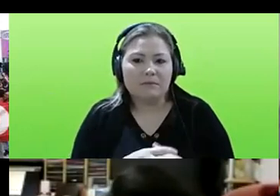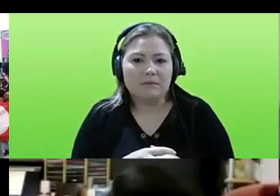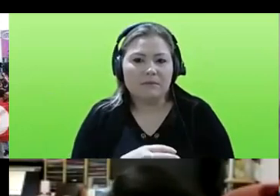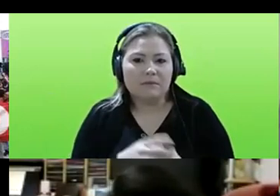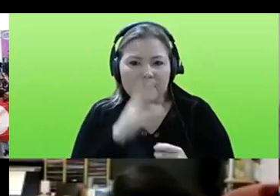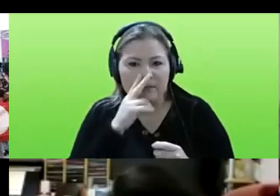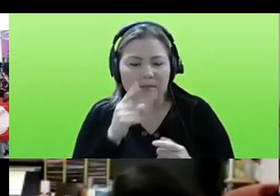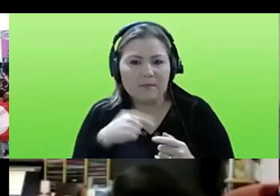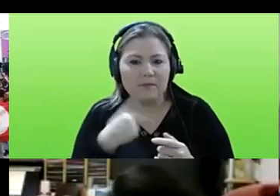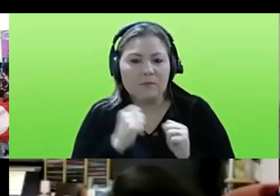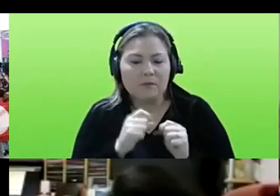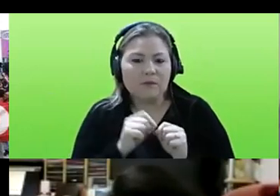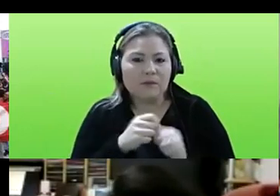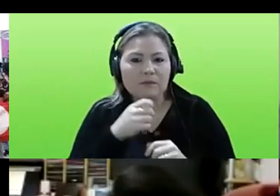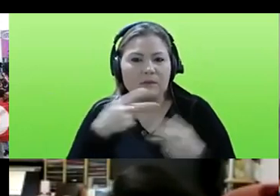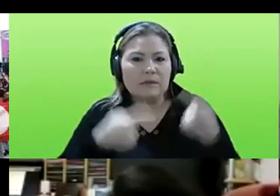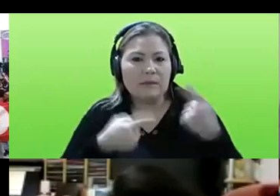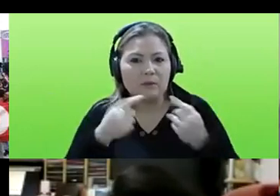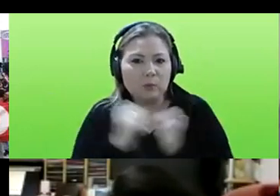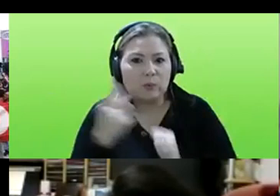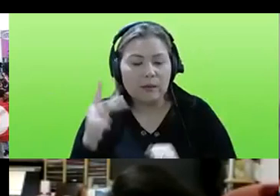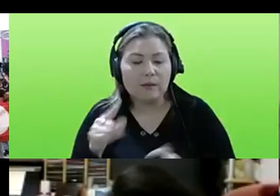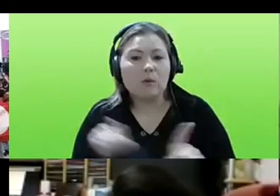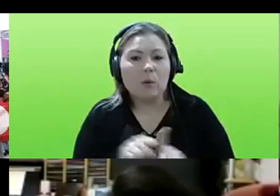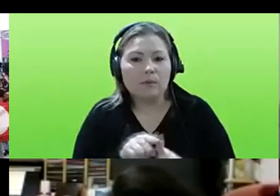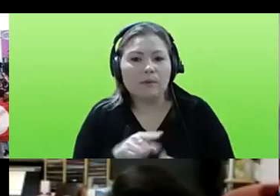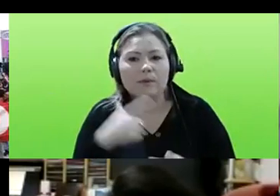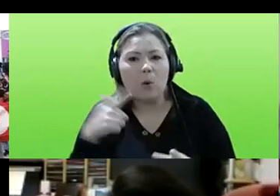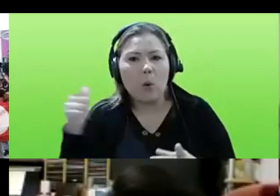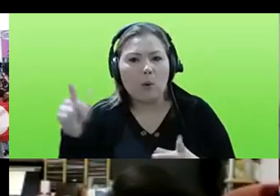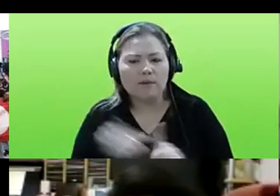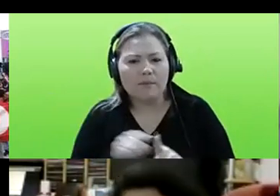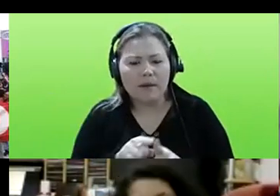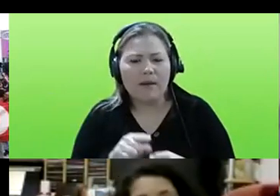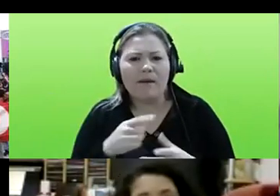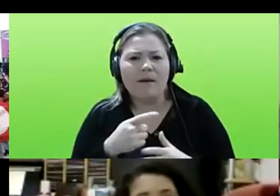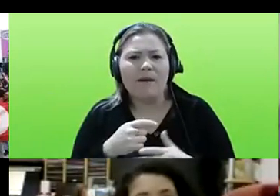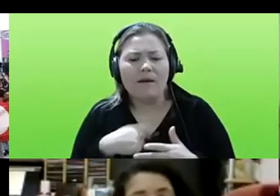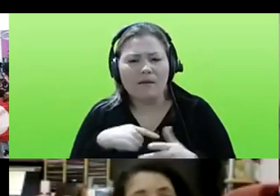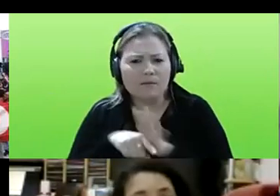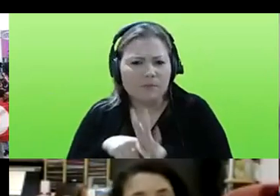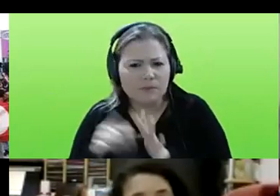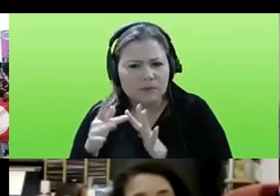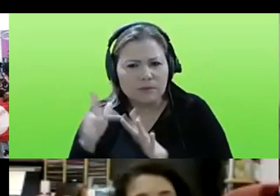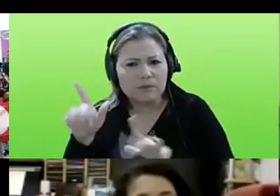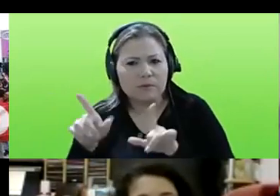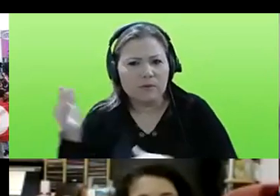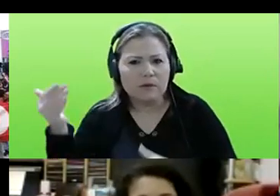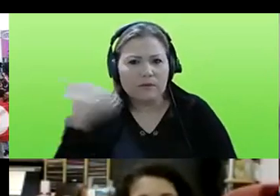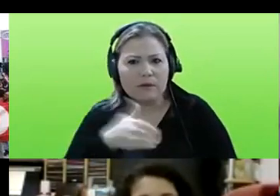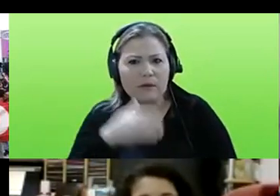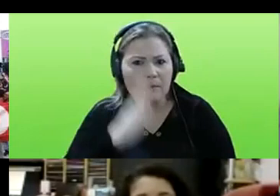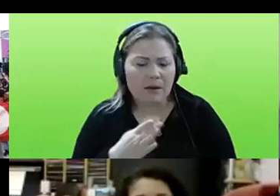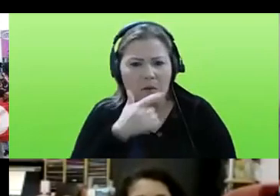Nós poderíamos ter um debate. Assim como a Wendy Brown, nós a consultamos, ela viria ao Brasil, acho que agora com